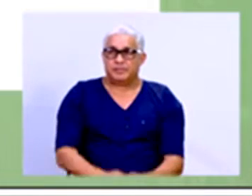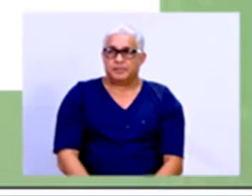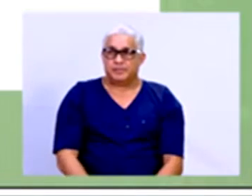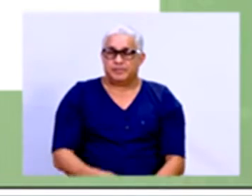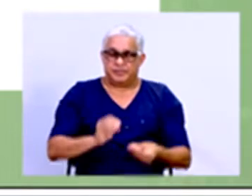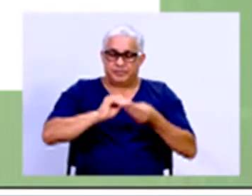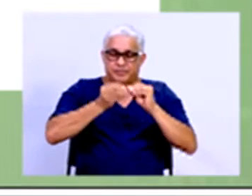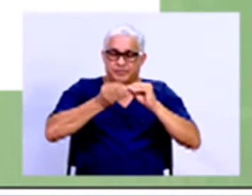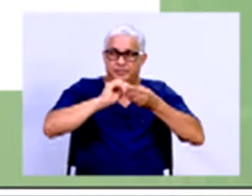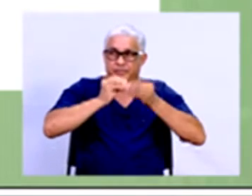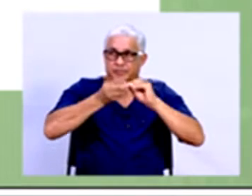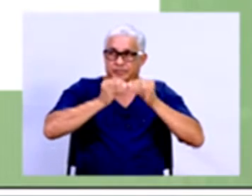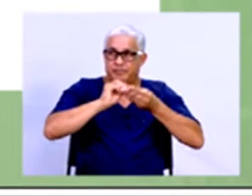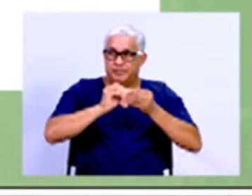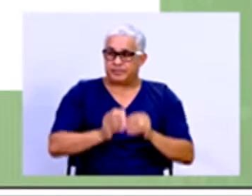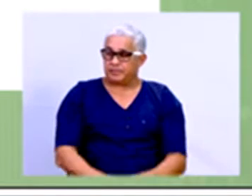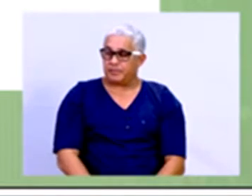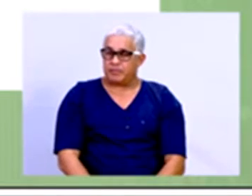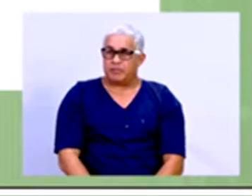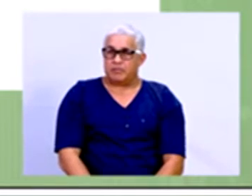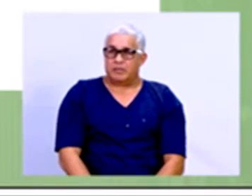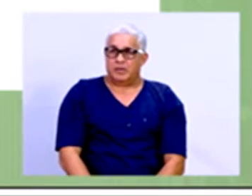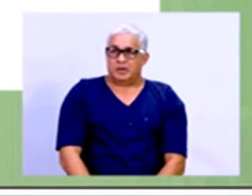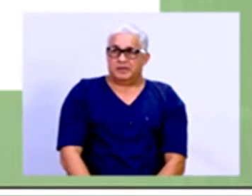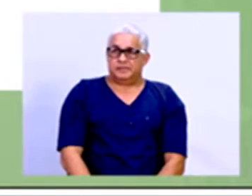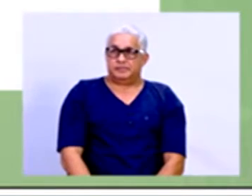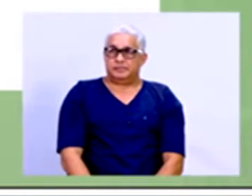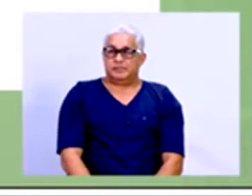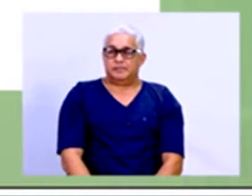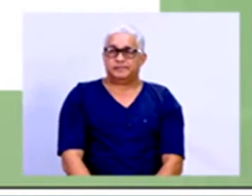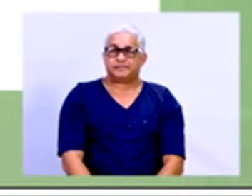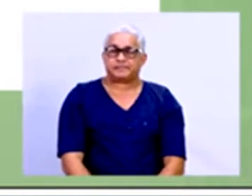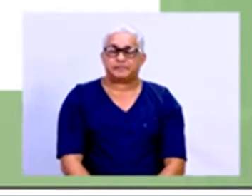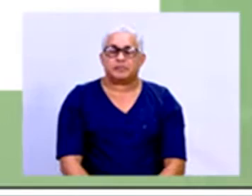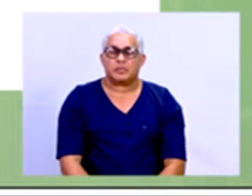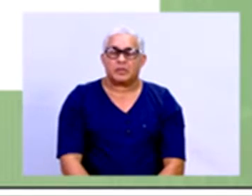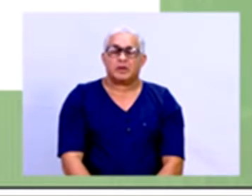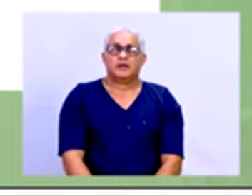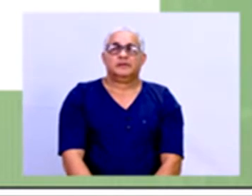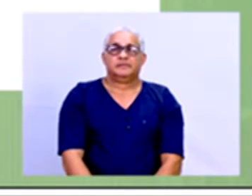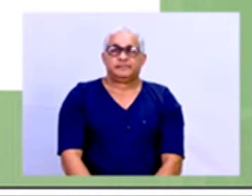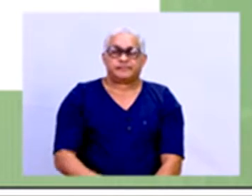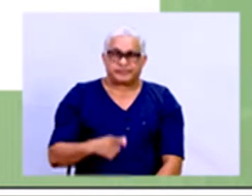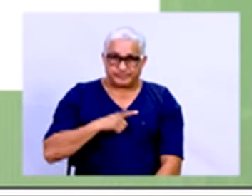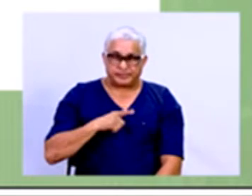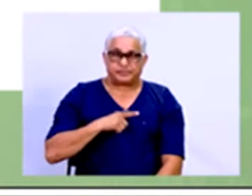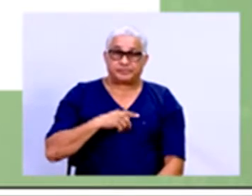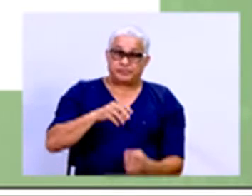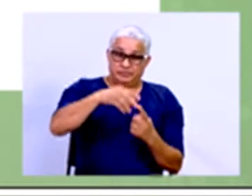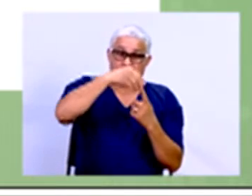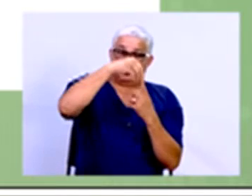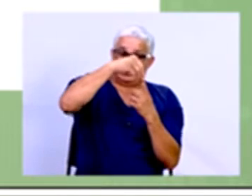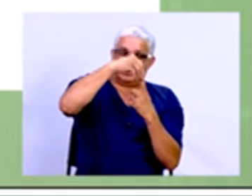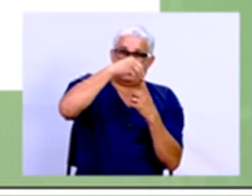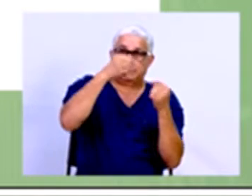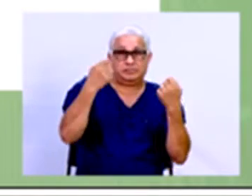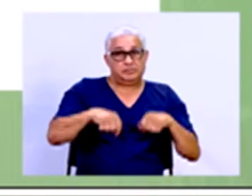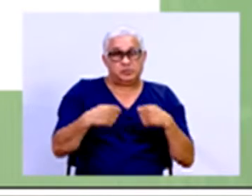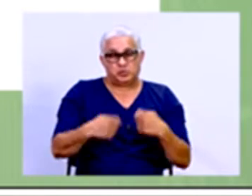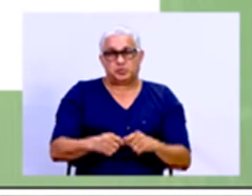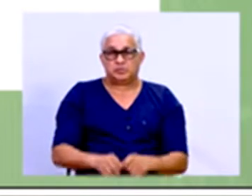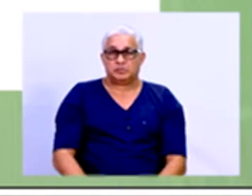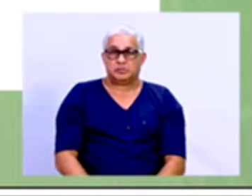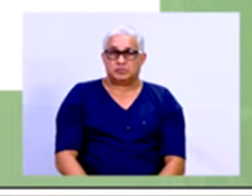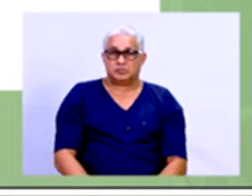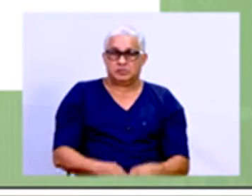adiante aí sobre essas informações, né? Nós temos uma função principal, né, em que a gente precisa